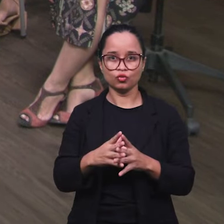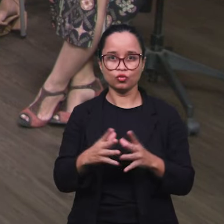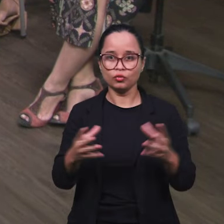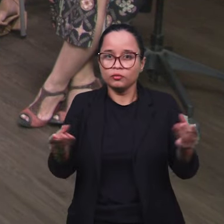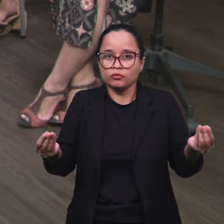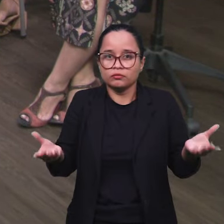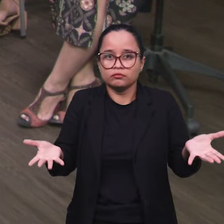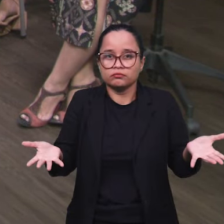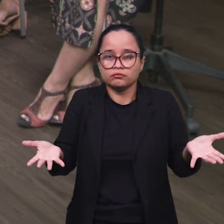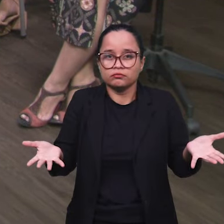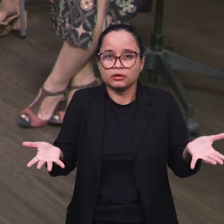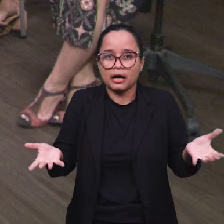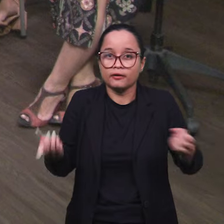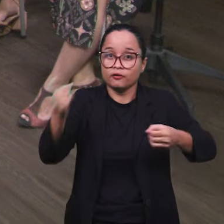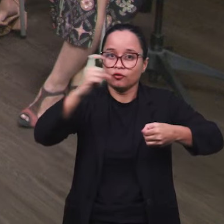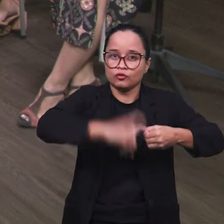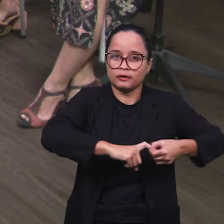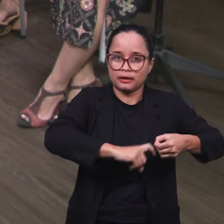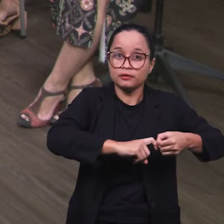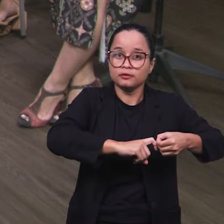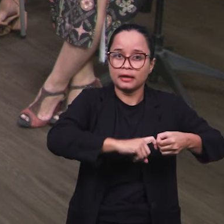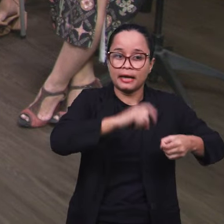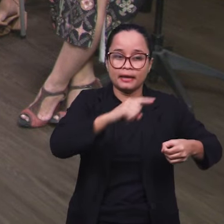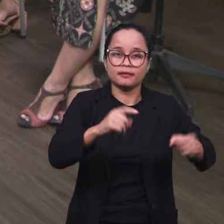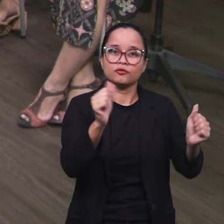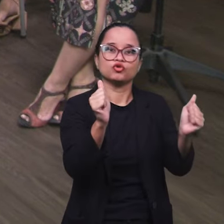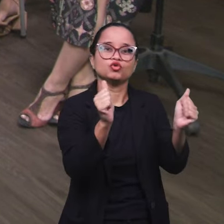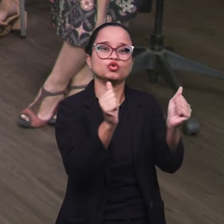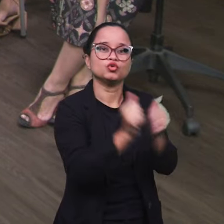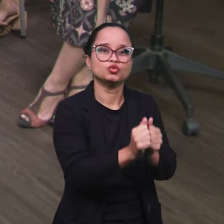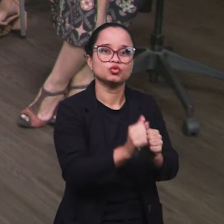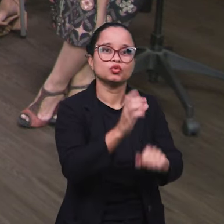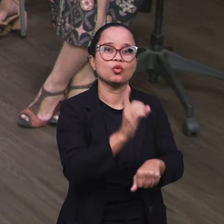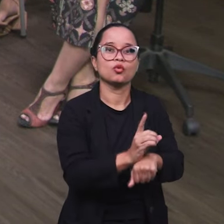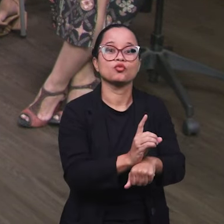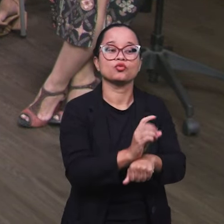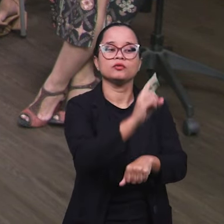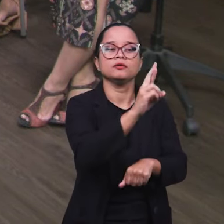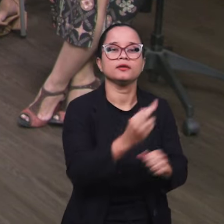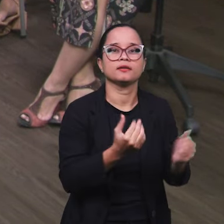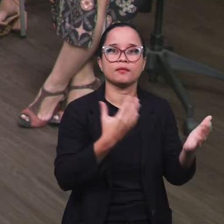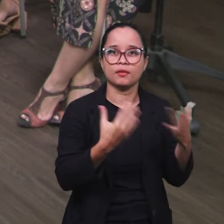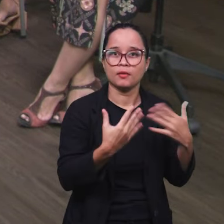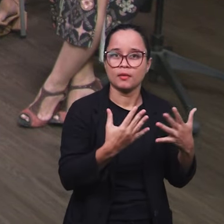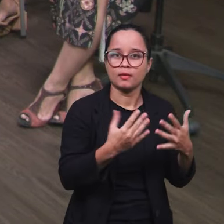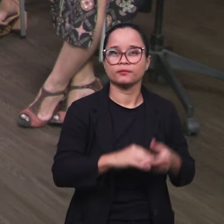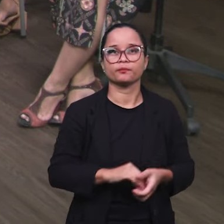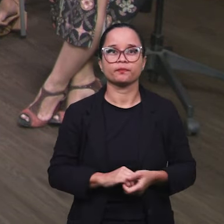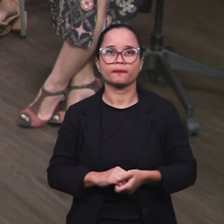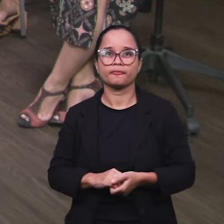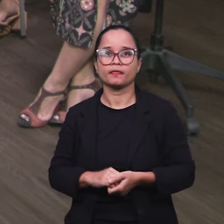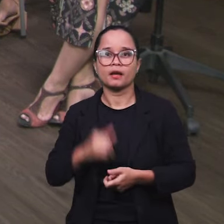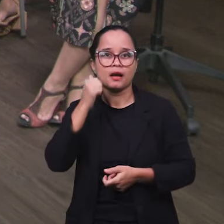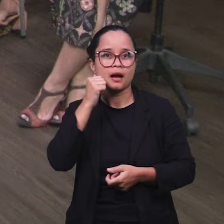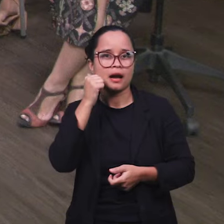não estava ali. Voltaram e ele estava no meio dos doutores. E